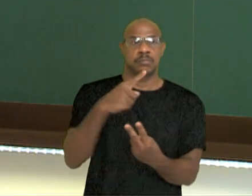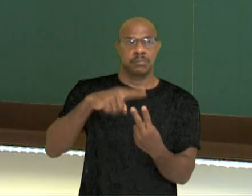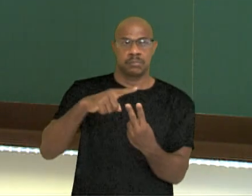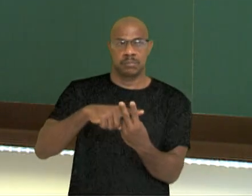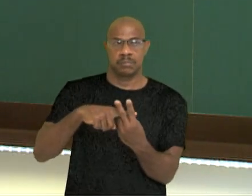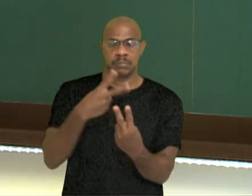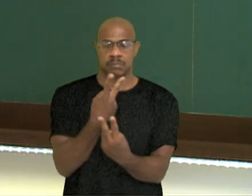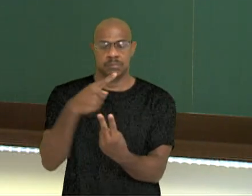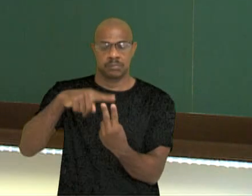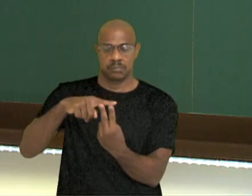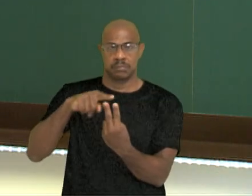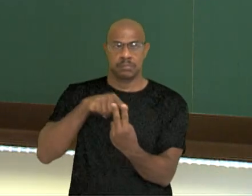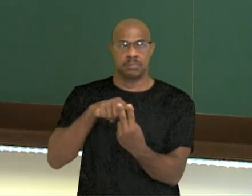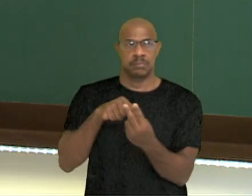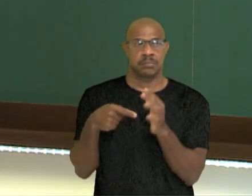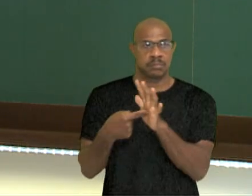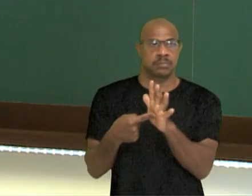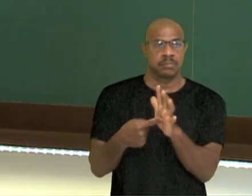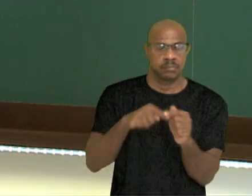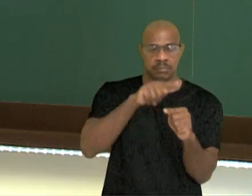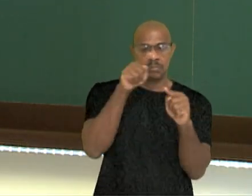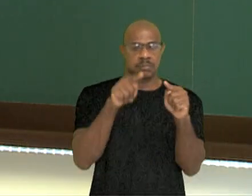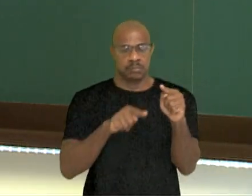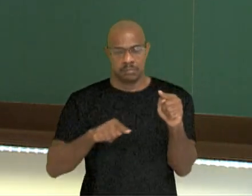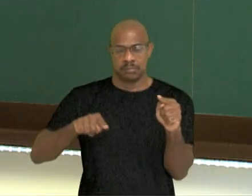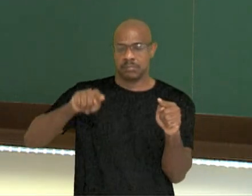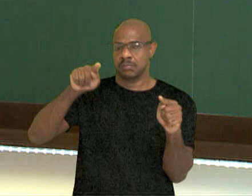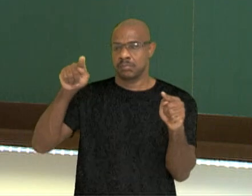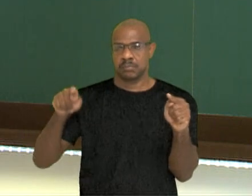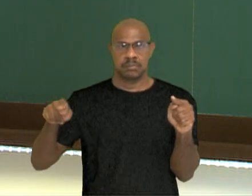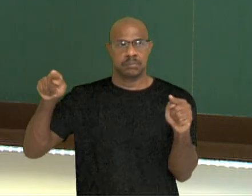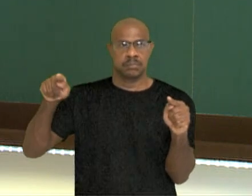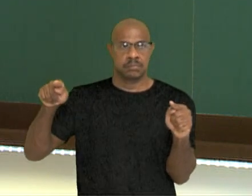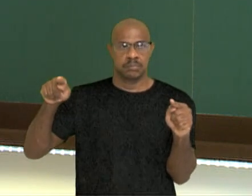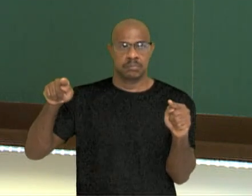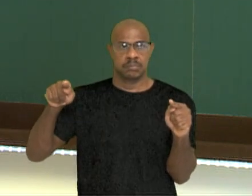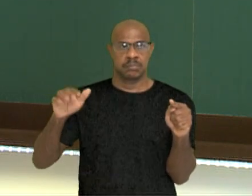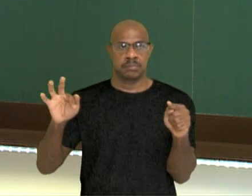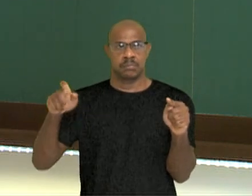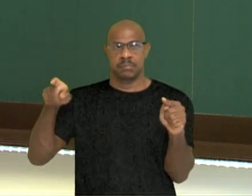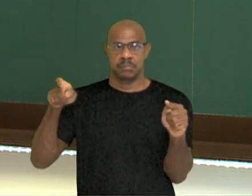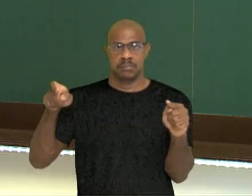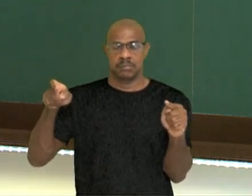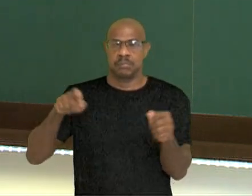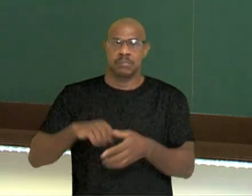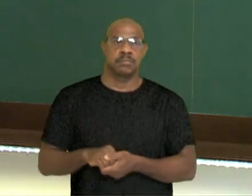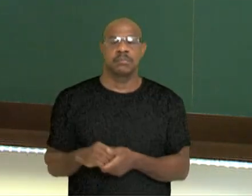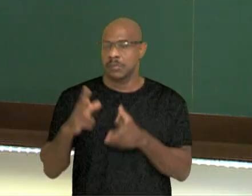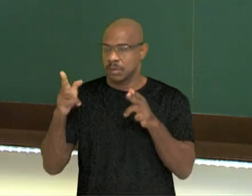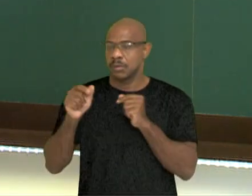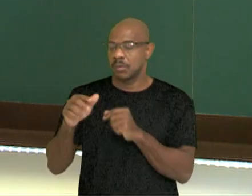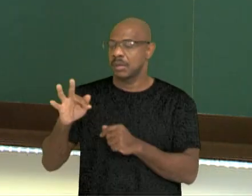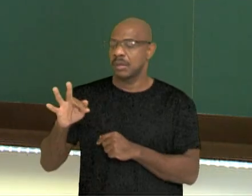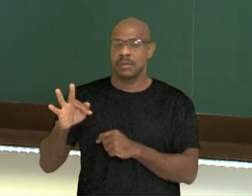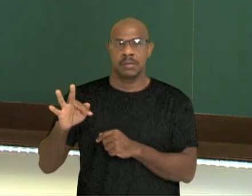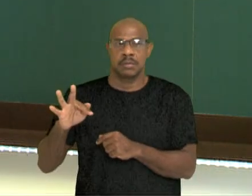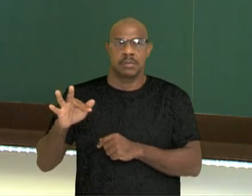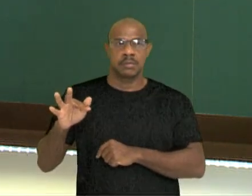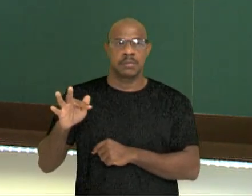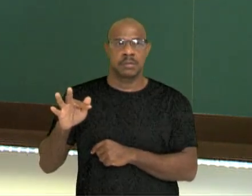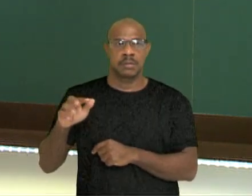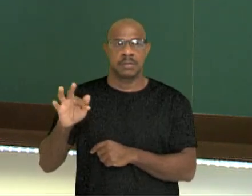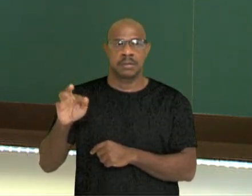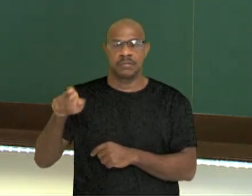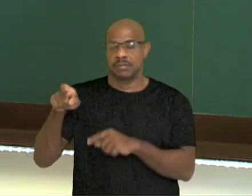aqui a representação dessa curva que representa a função f de x igual cosseno de x. Se eu continuasse com outros valores, o comportamento